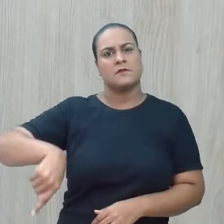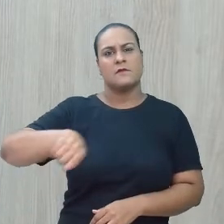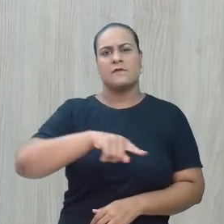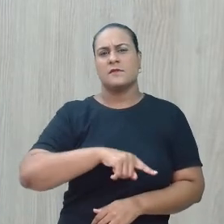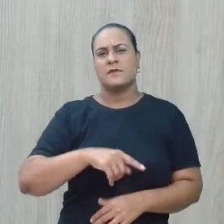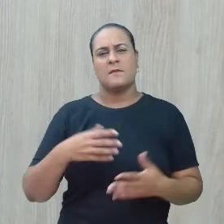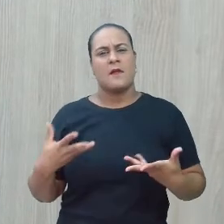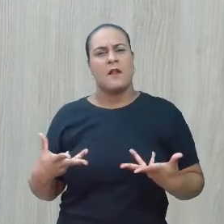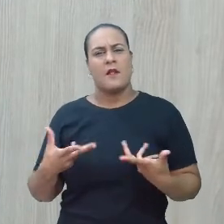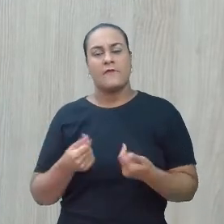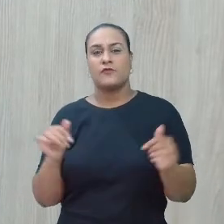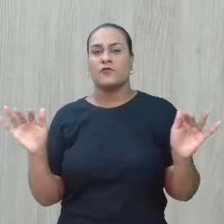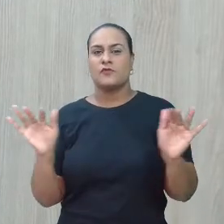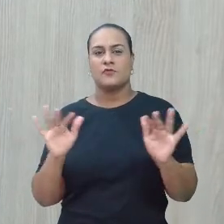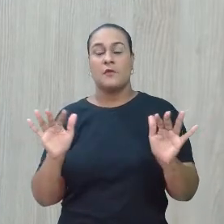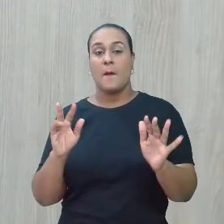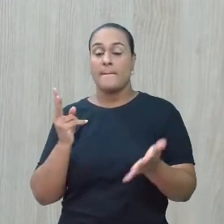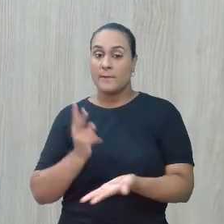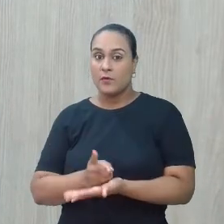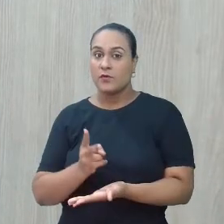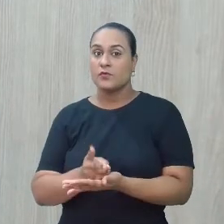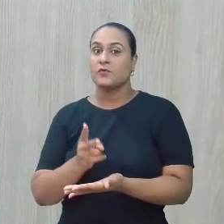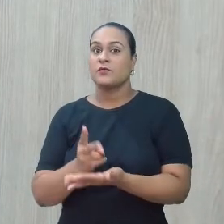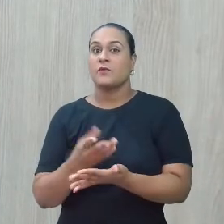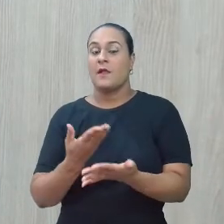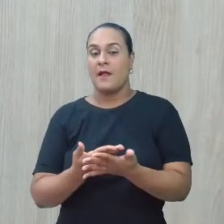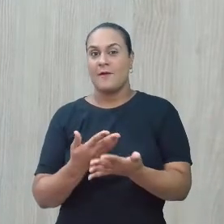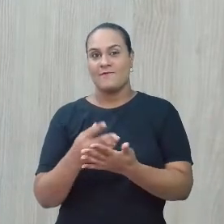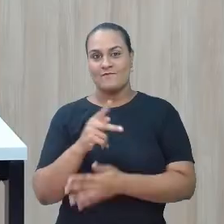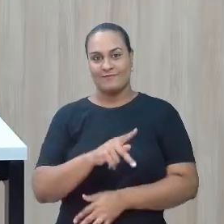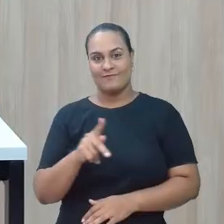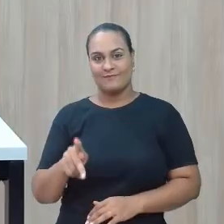despedindo aqui, mas continue aí na aula da professora, tá certo?